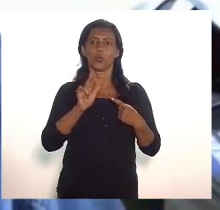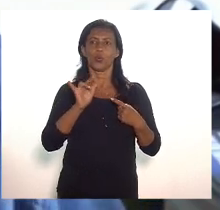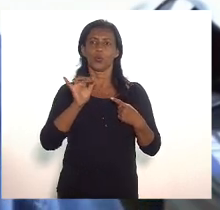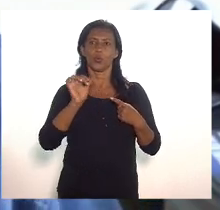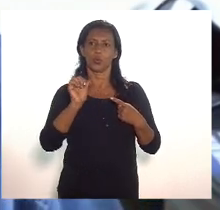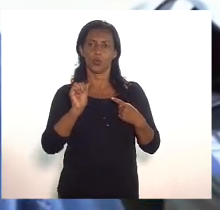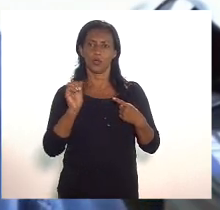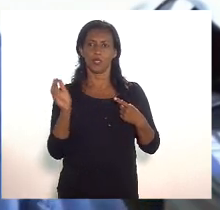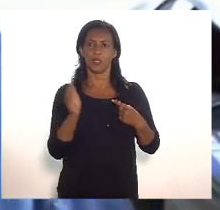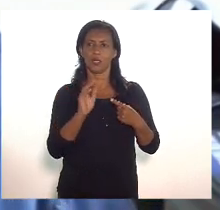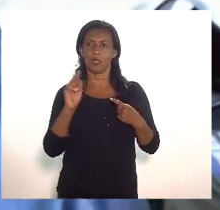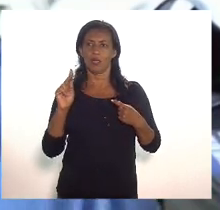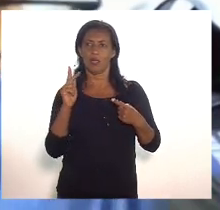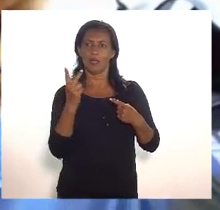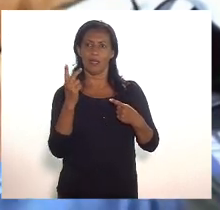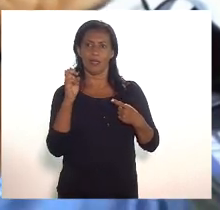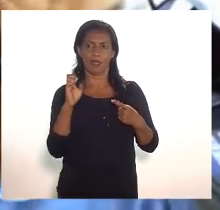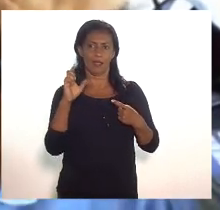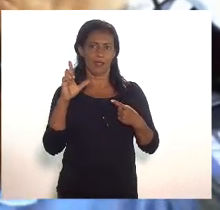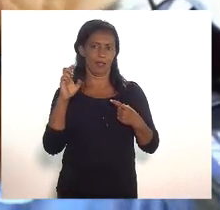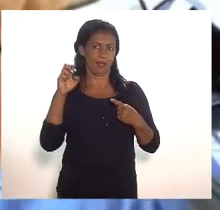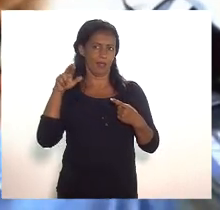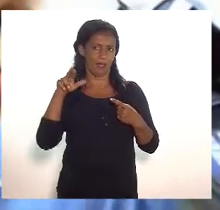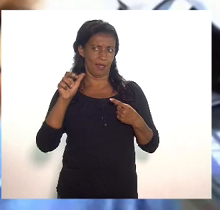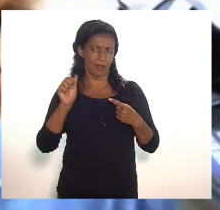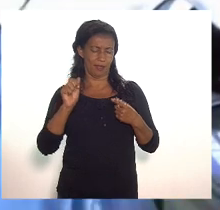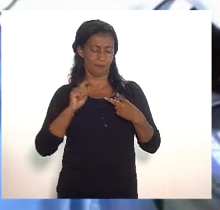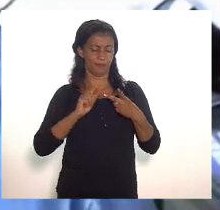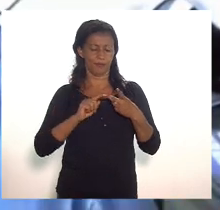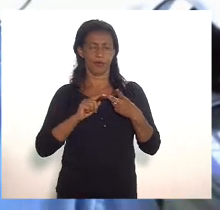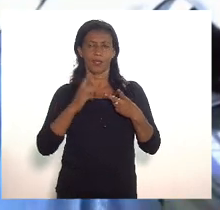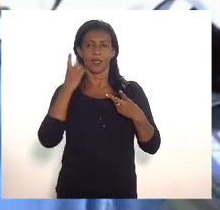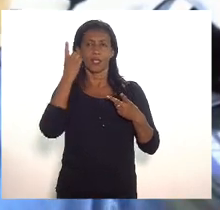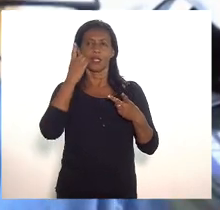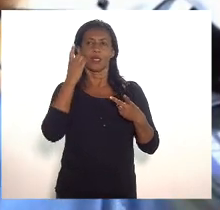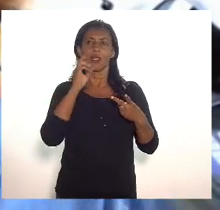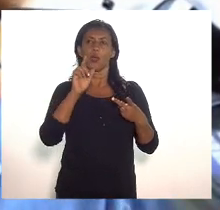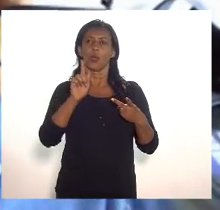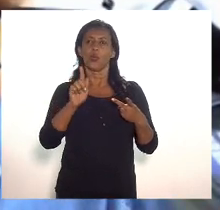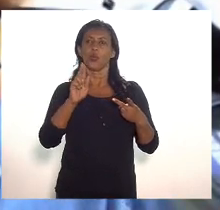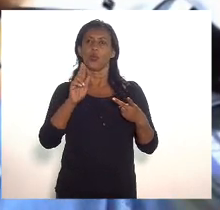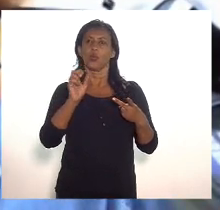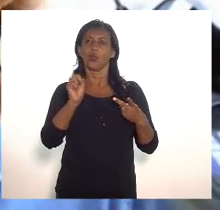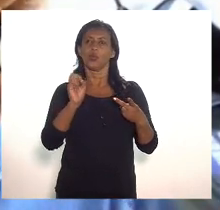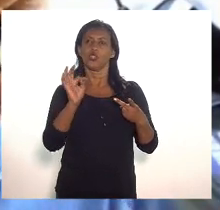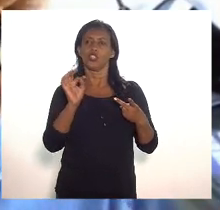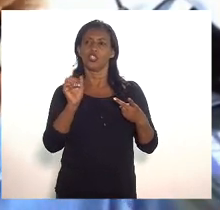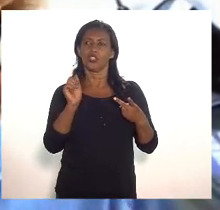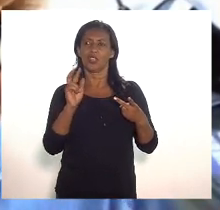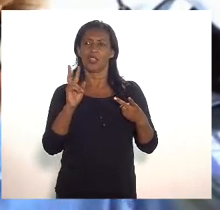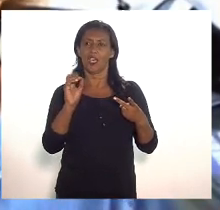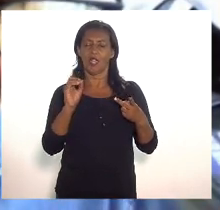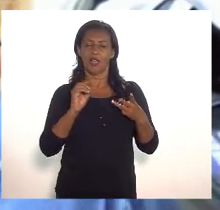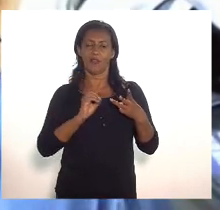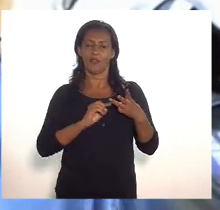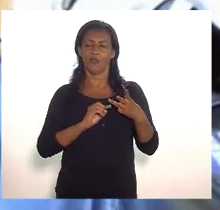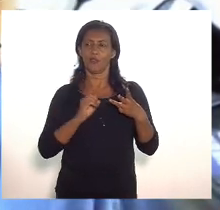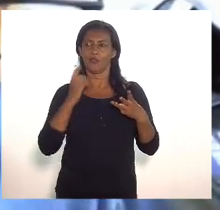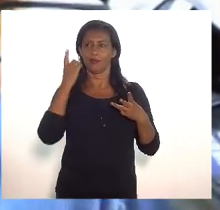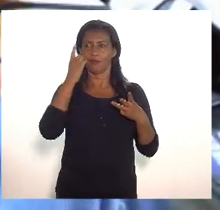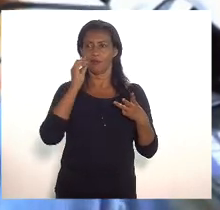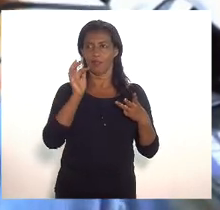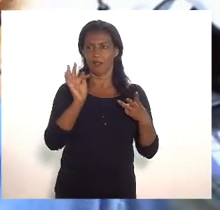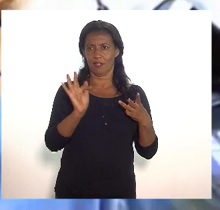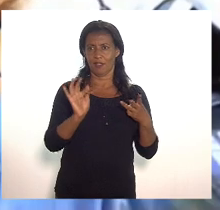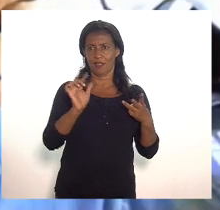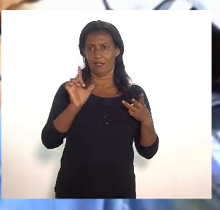popular deputada Lucinha, o deputado Gustavo Schmidt, o deputado Flávio Alves